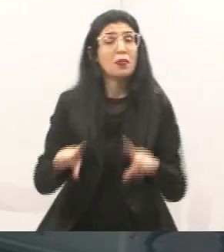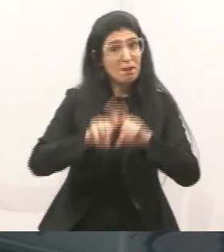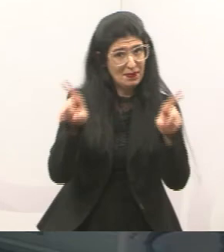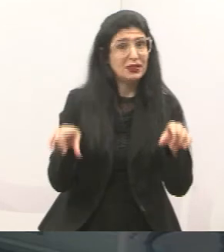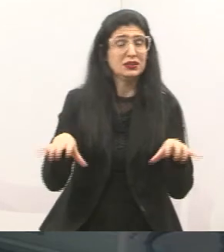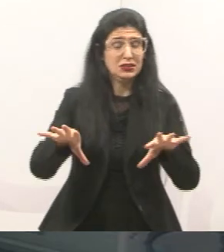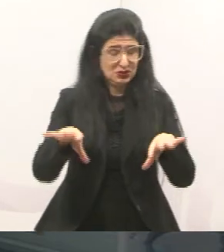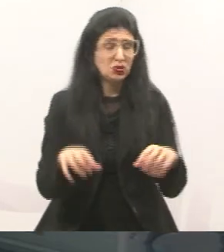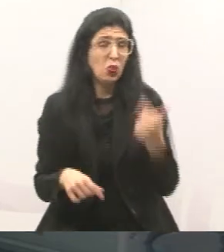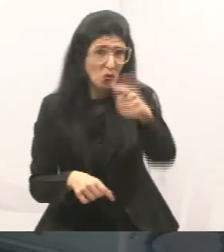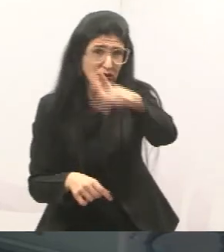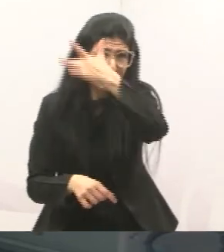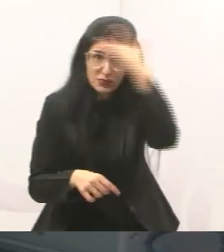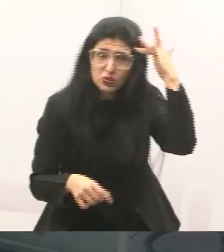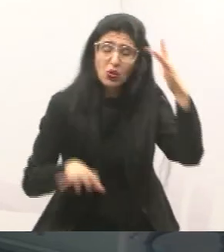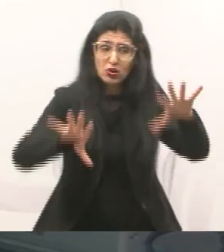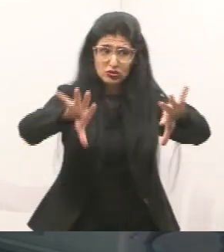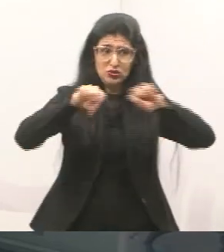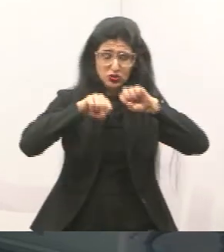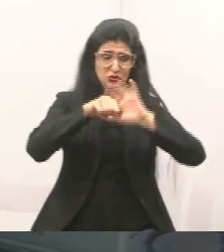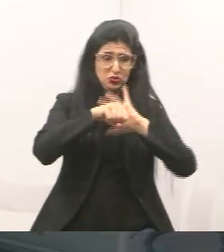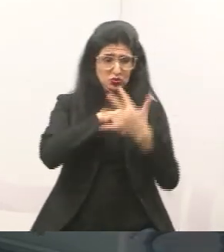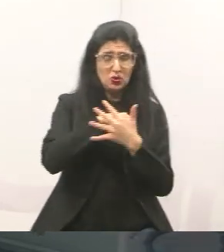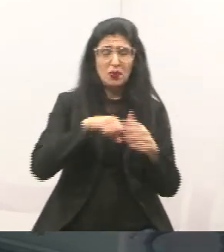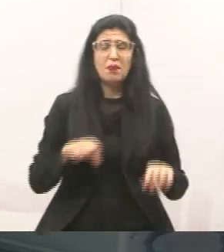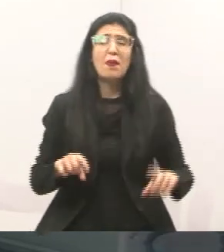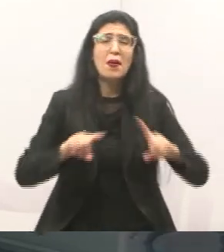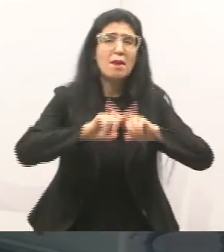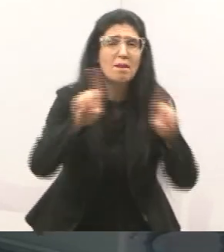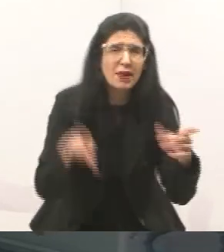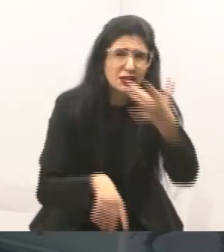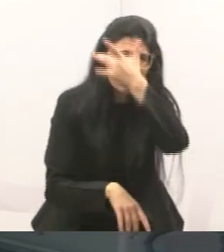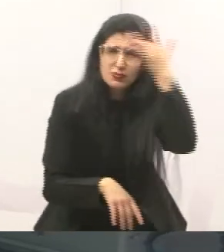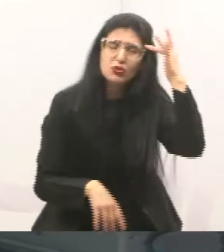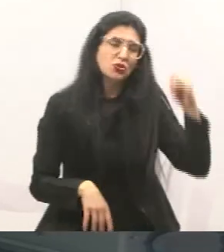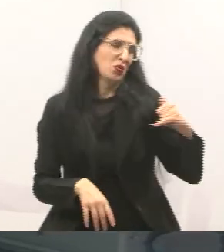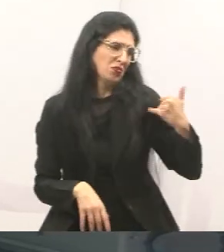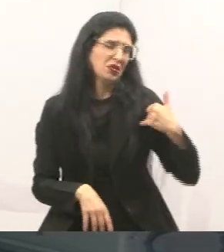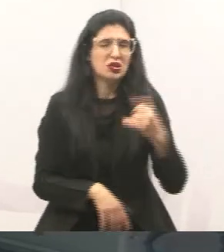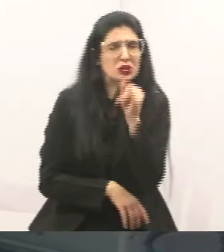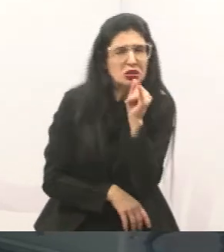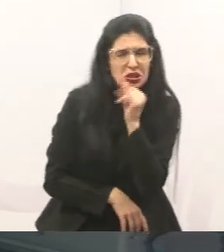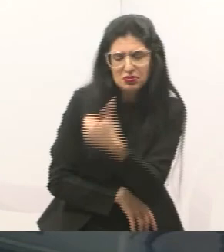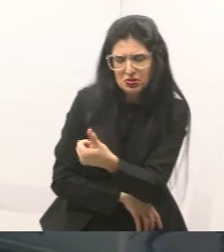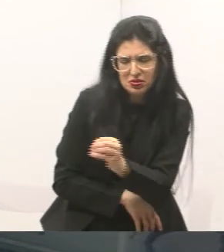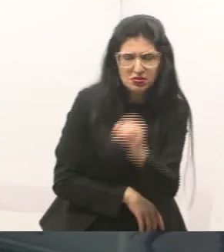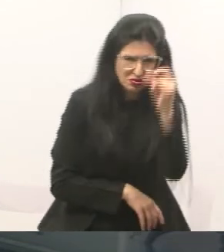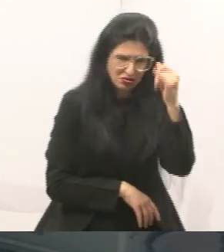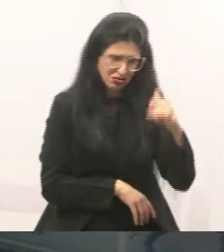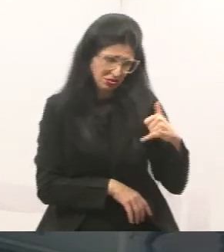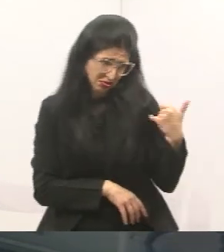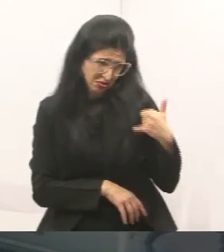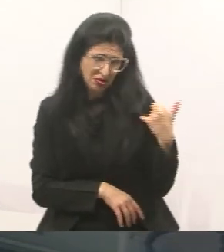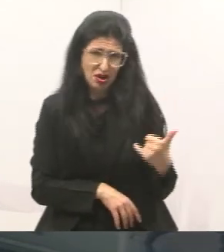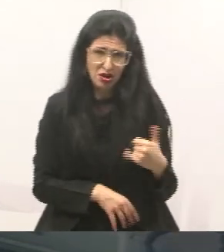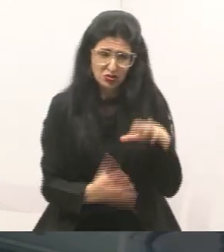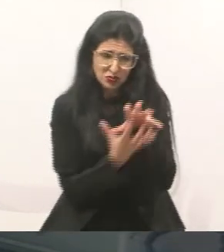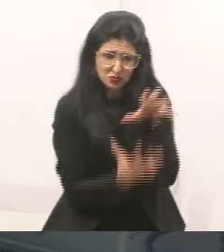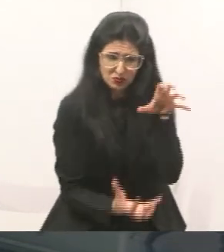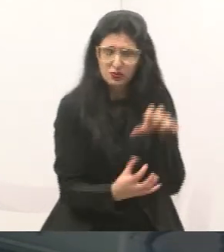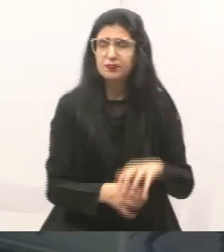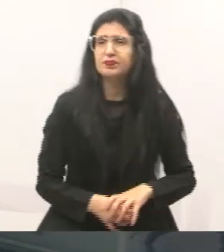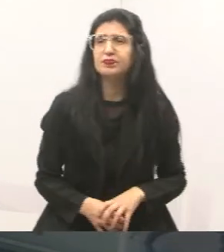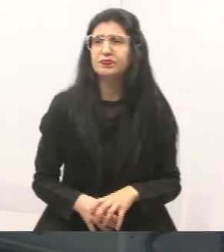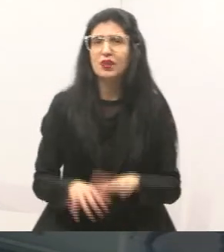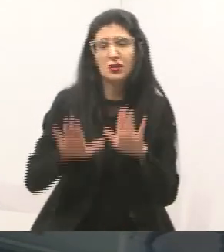alguns, mesmo sendo de grupo de risco, mesmo tendo 60 anos, estão dentro dos seus